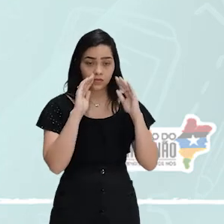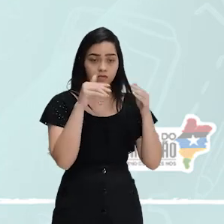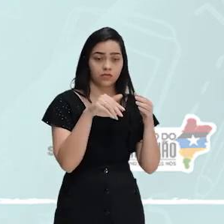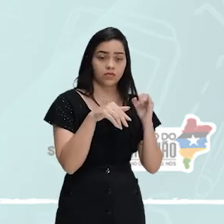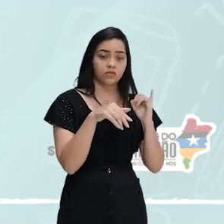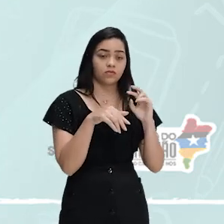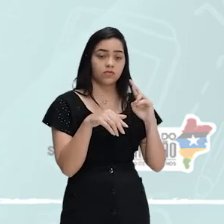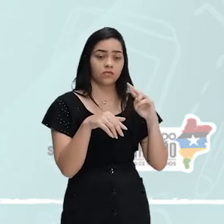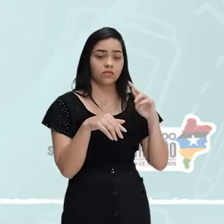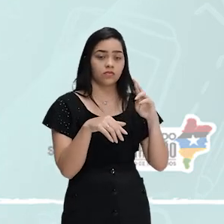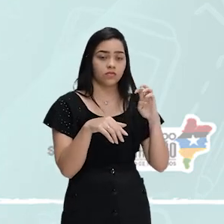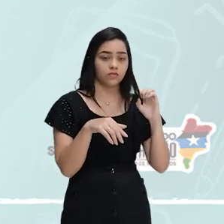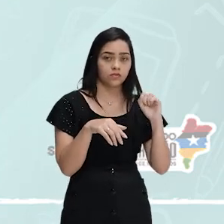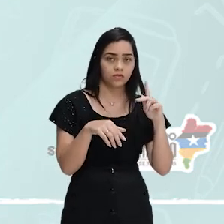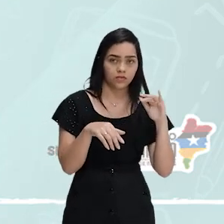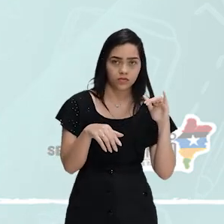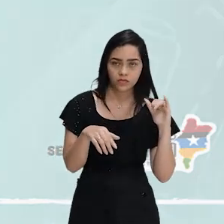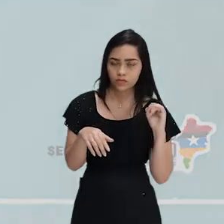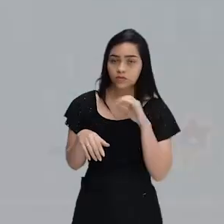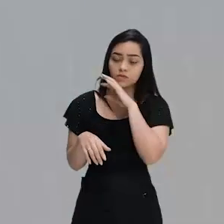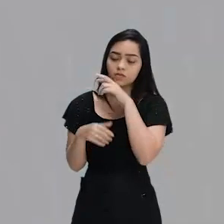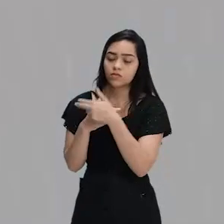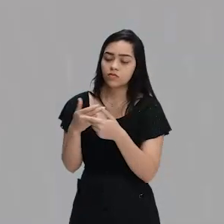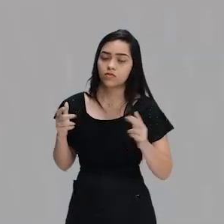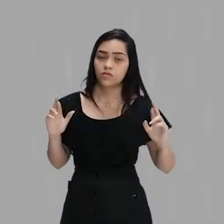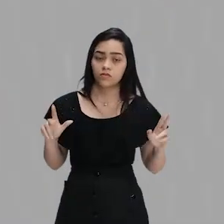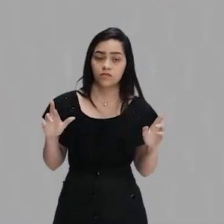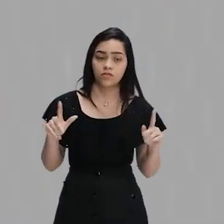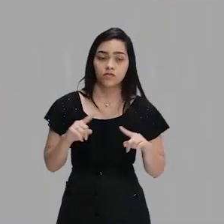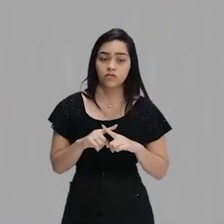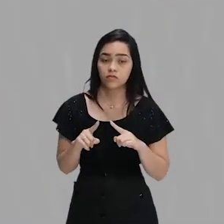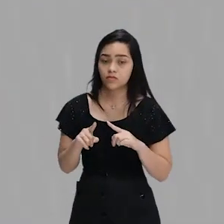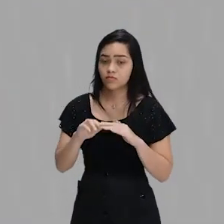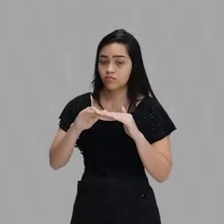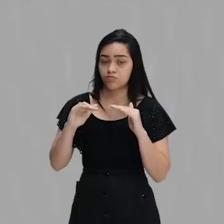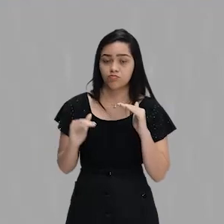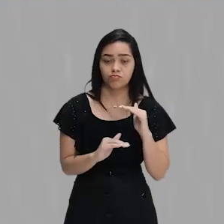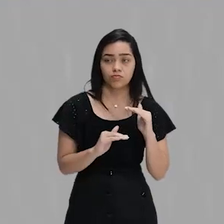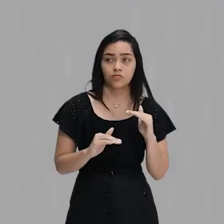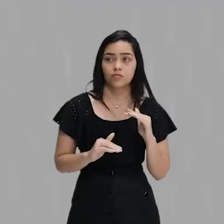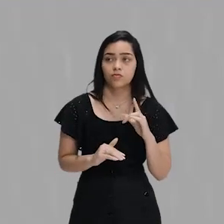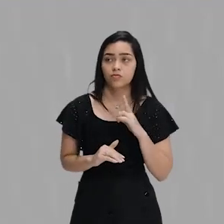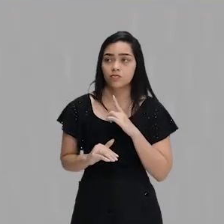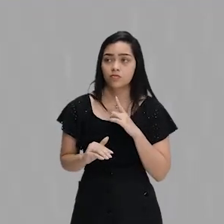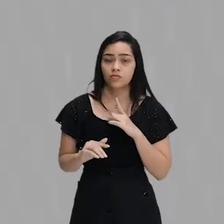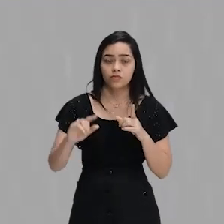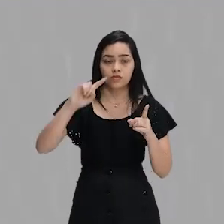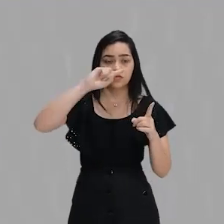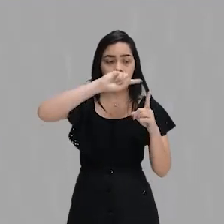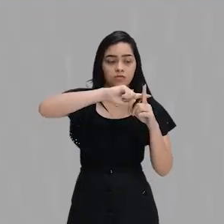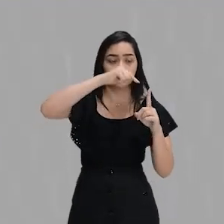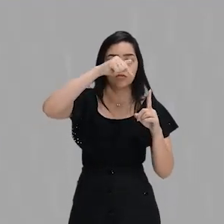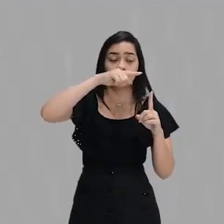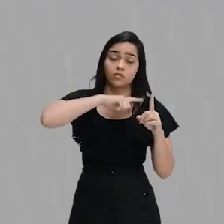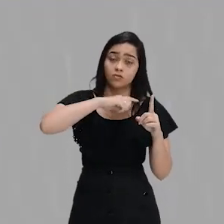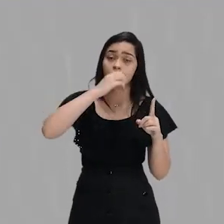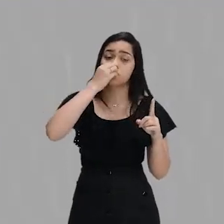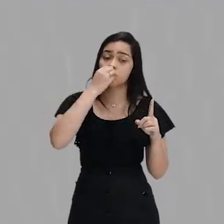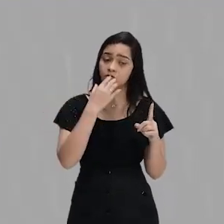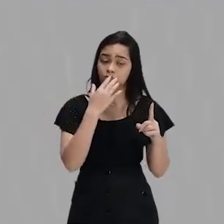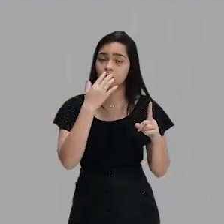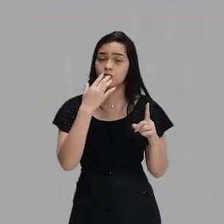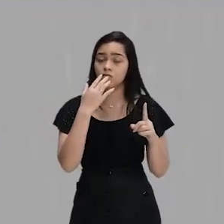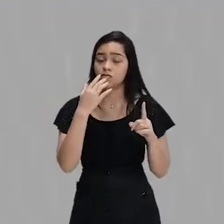entre indivíduos de espécies diferentes, mas ela é desarmônica. Olha aqui, esse sinal positivo quer dizer que o indivíduo está sendo